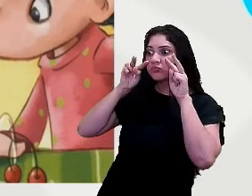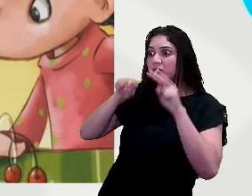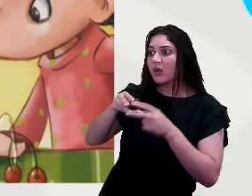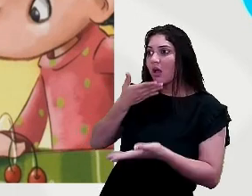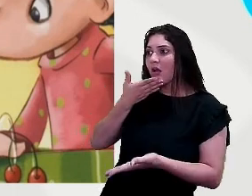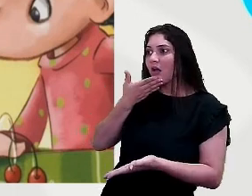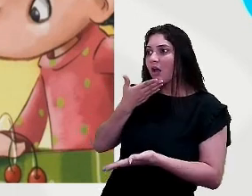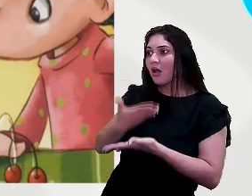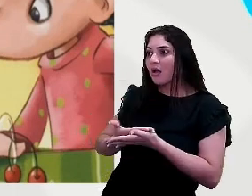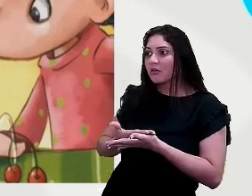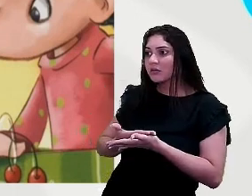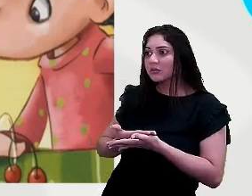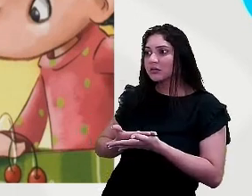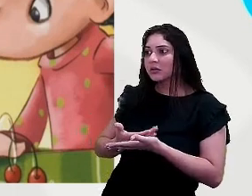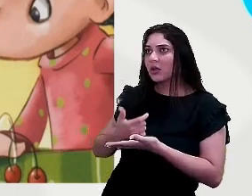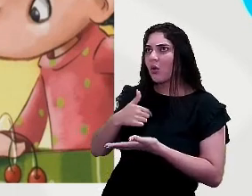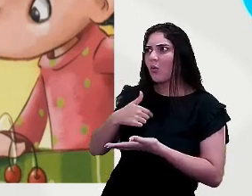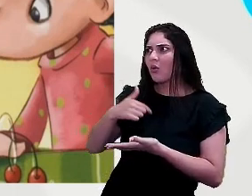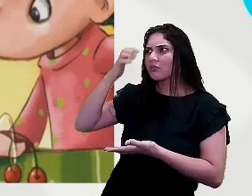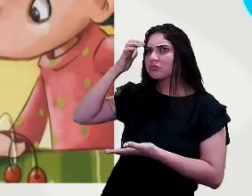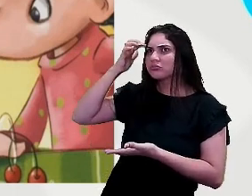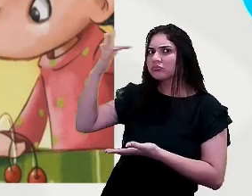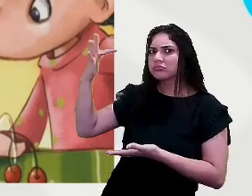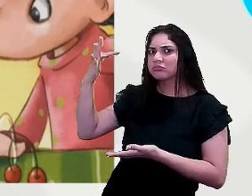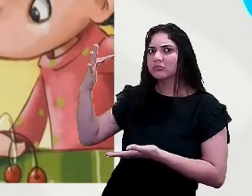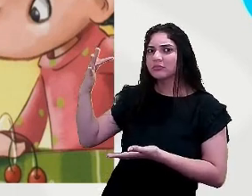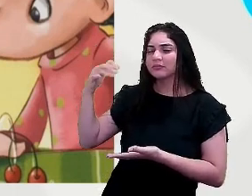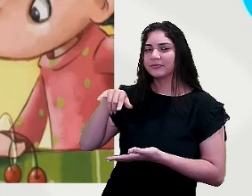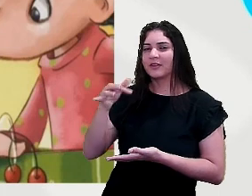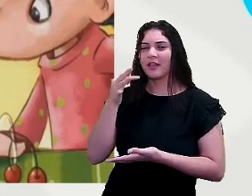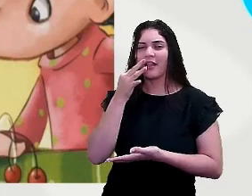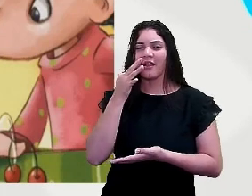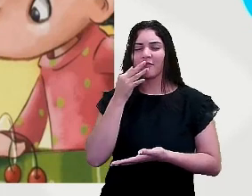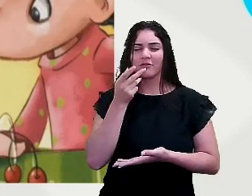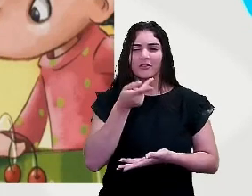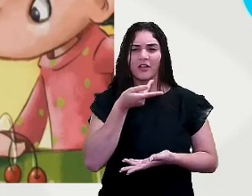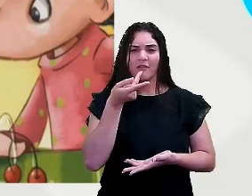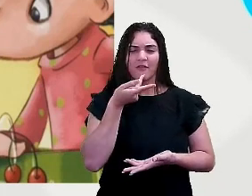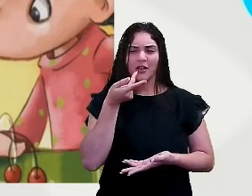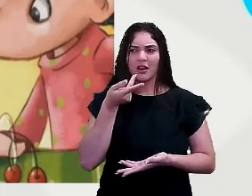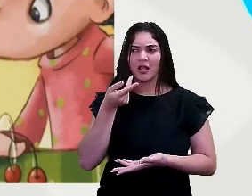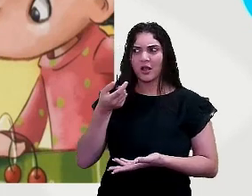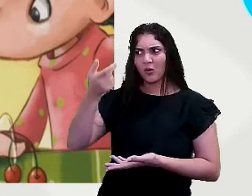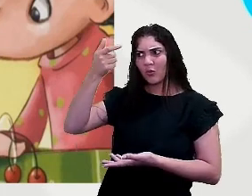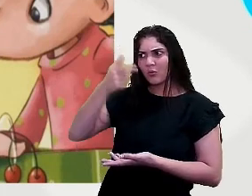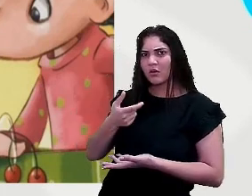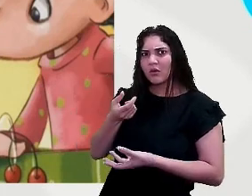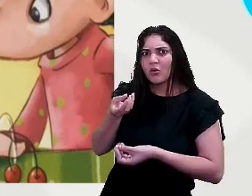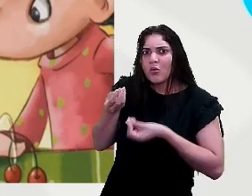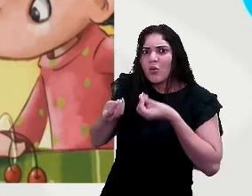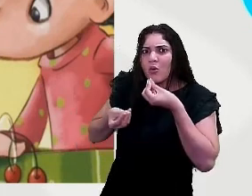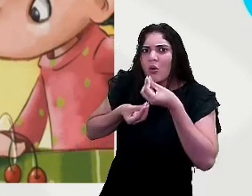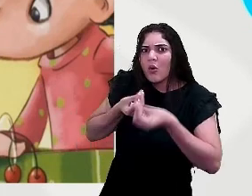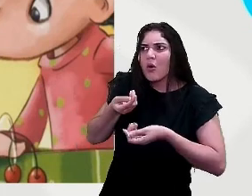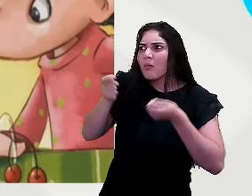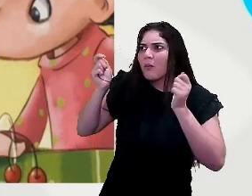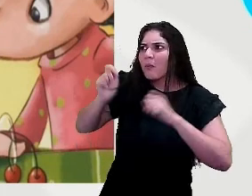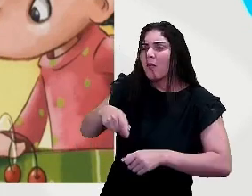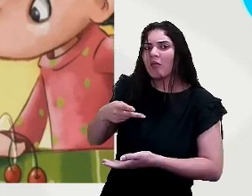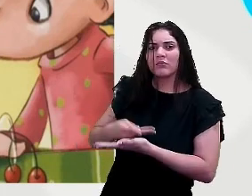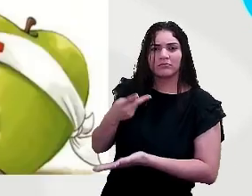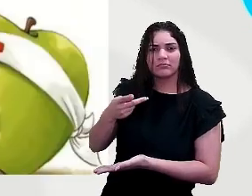acredito nisso, devo estar a sonhar. A fruta a falar comigo, como é que pode isso eu